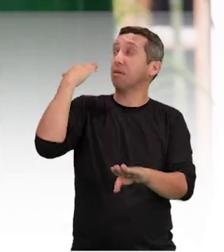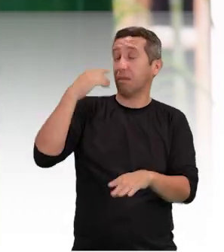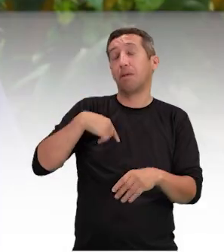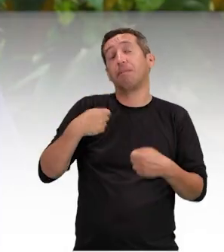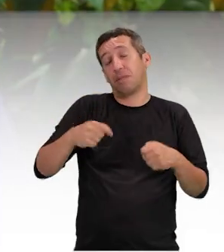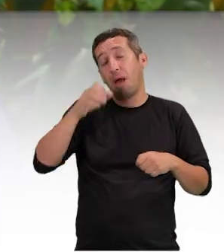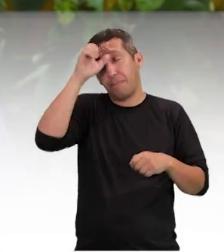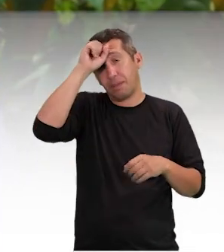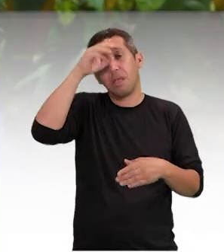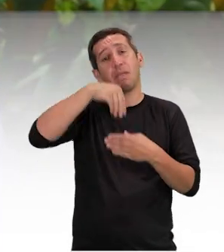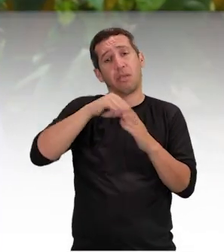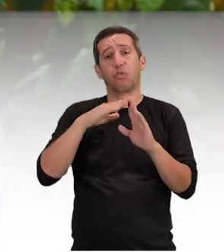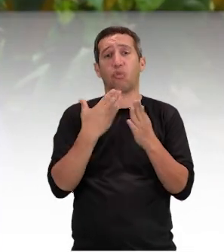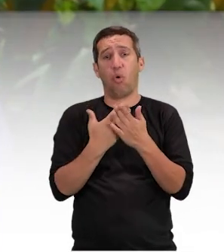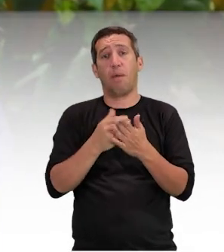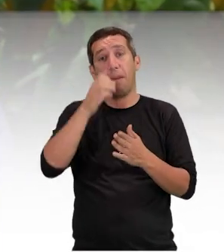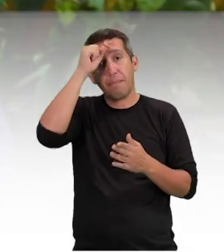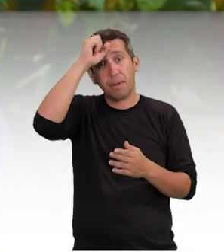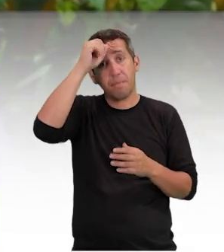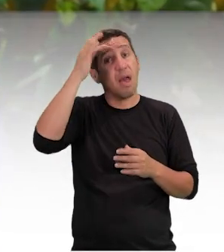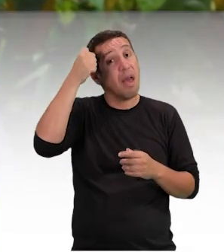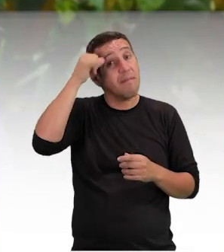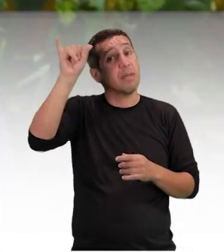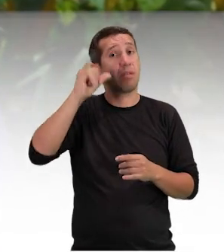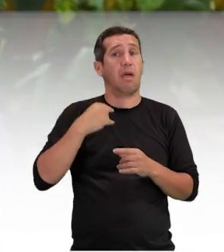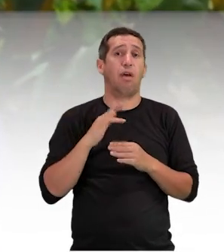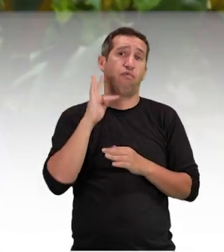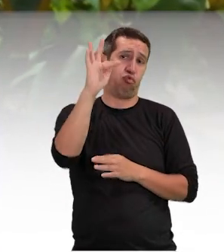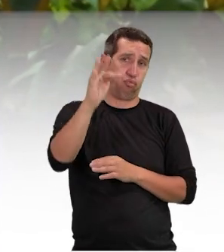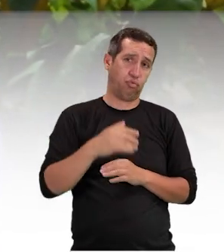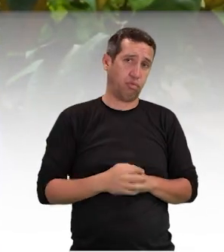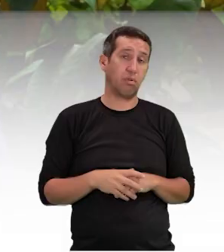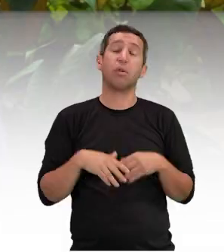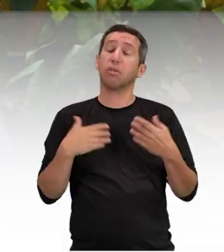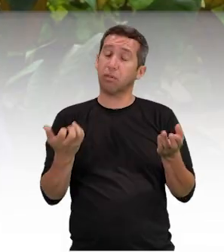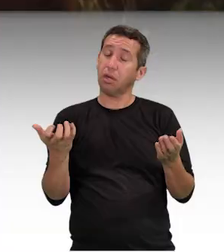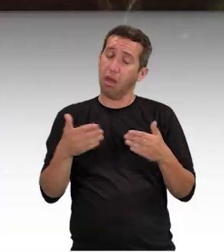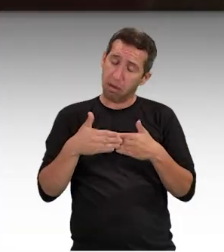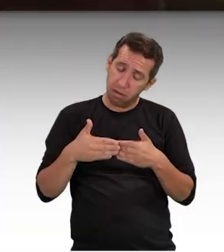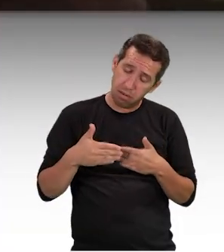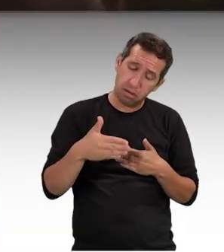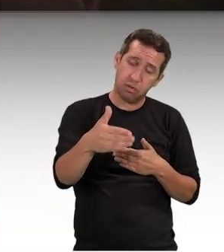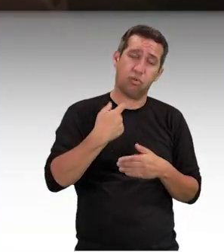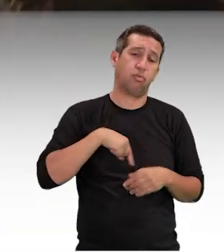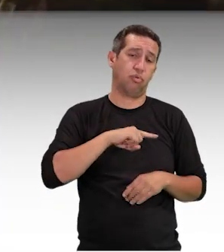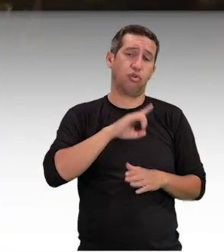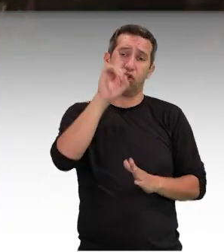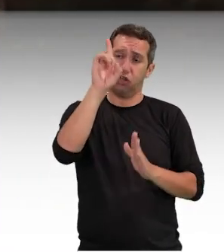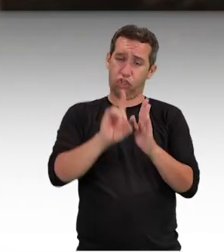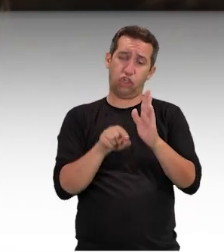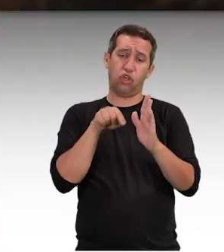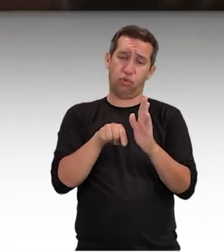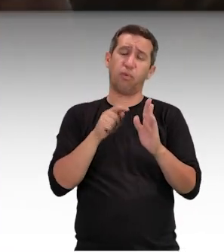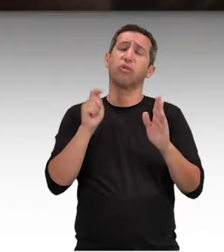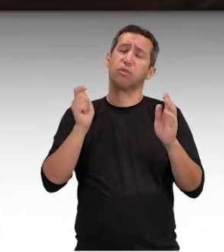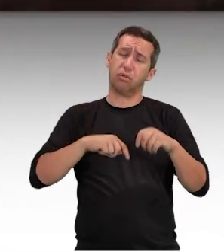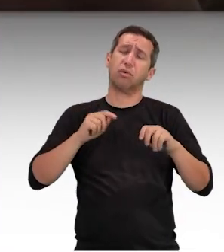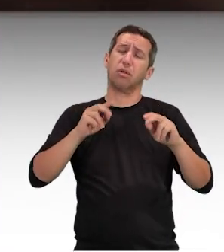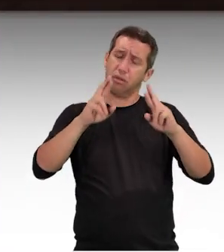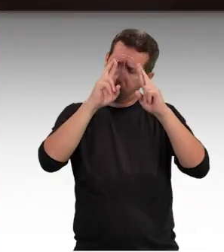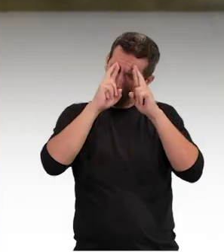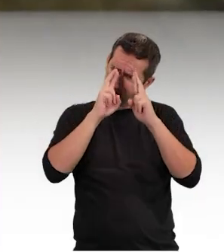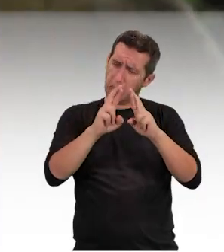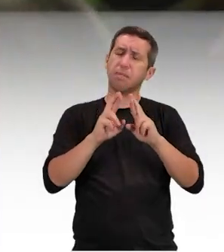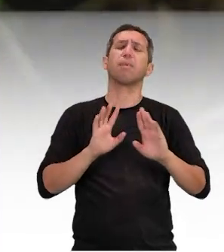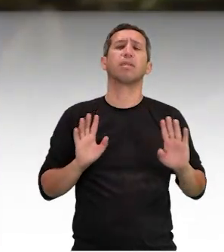na escola. O que queremos para frente é que o nosso direito seja respeitado. Só